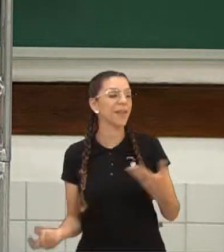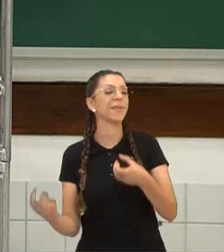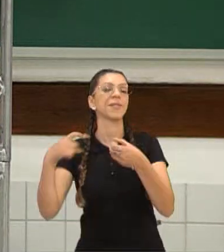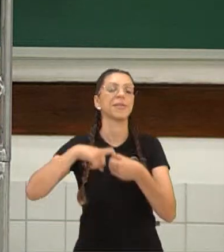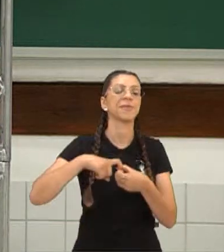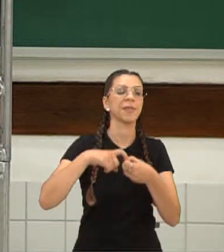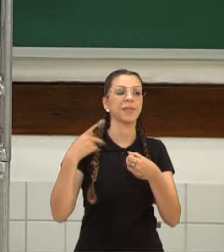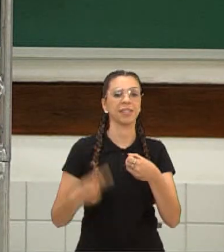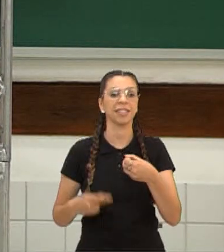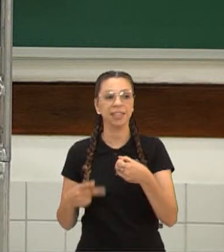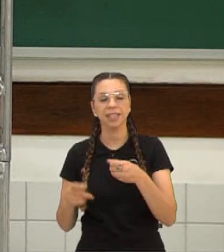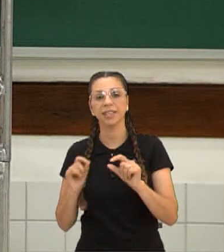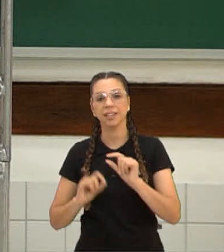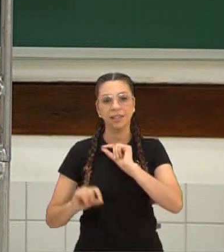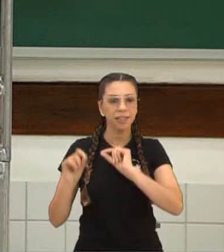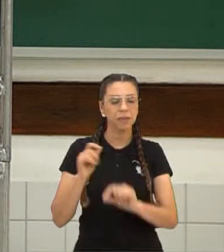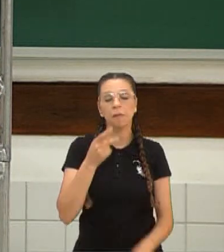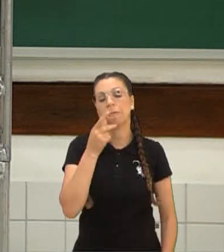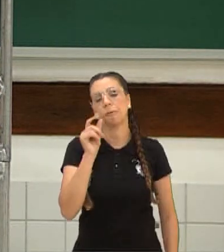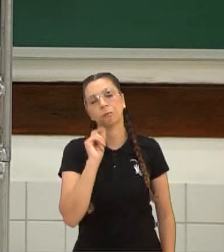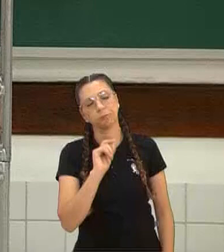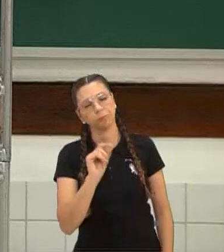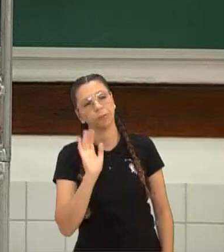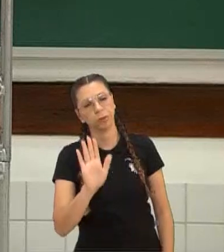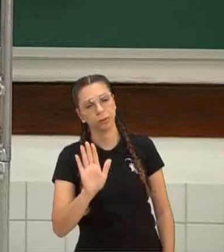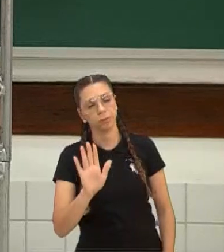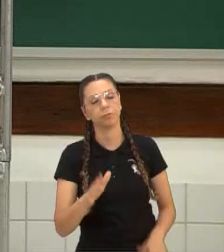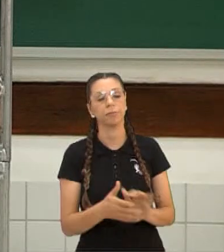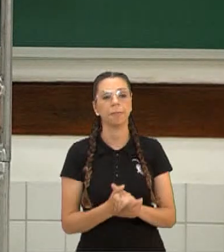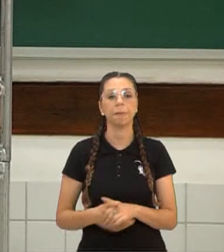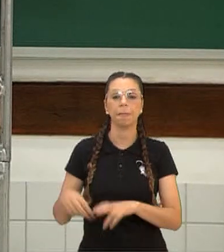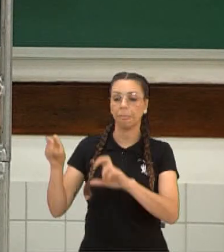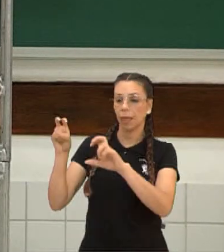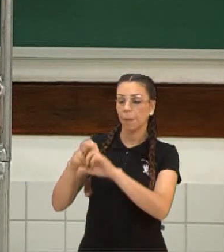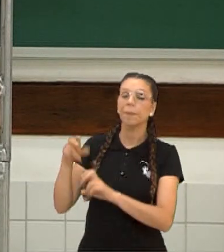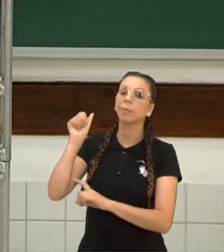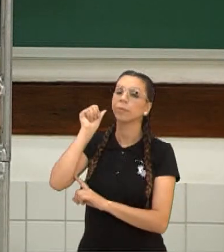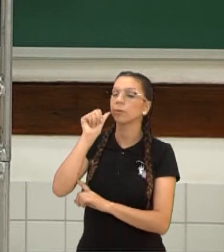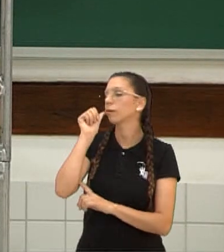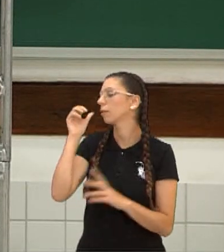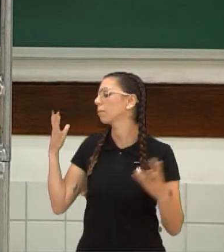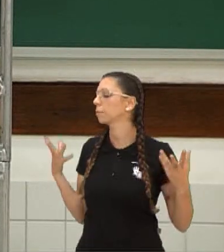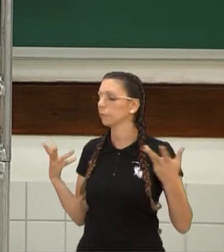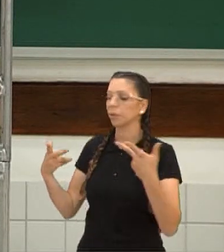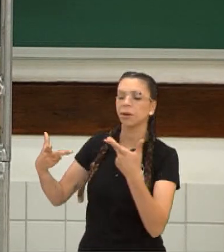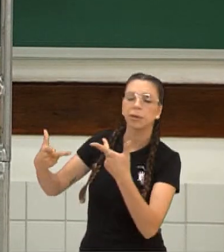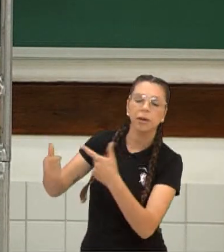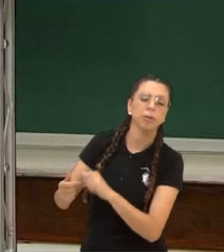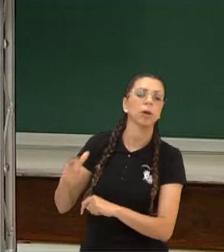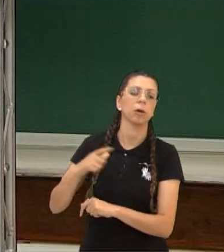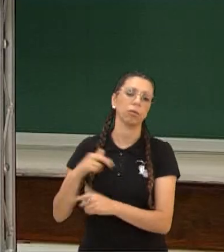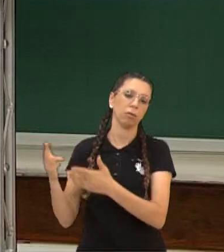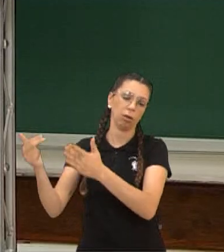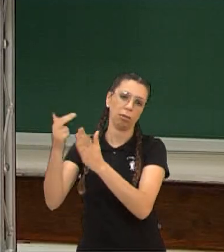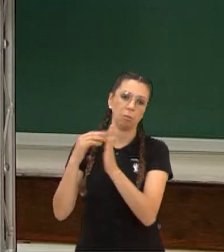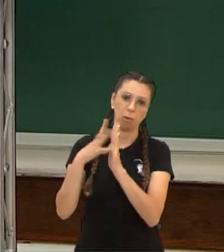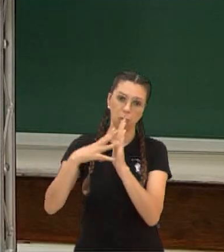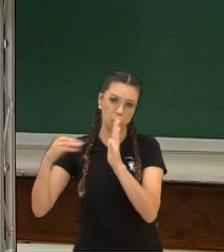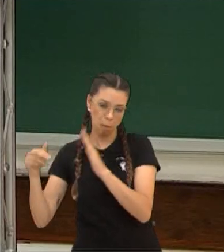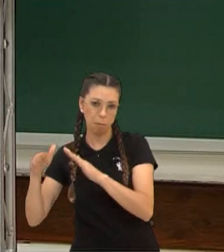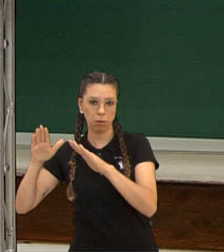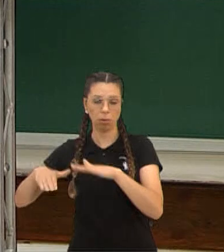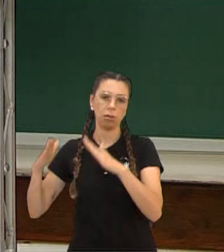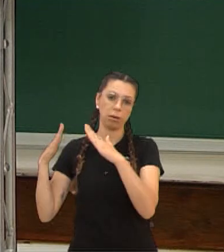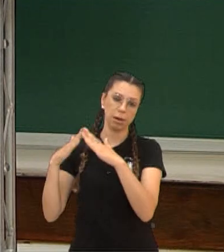De volta aqui, pessoal, né, você falou bastante aí, né, a menina da poltrona azul é sensacional, eu tenho uma reprodução lá em casa dessa obra, que os